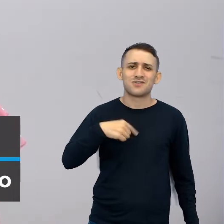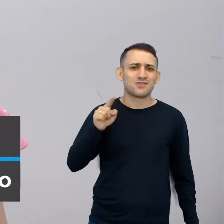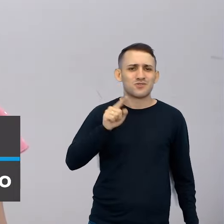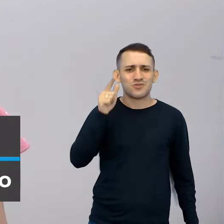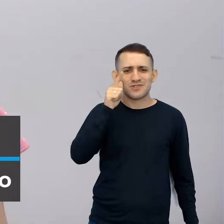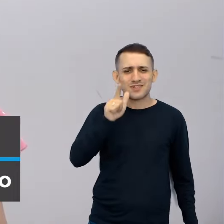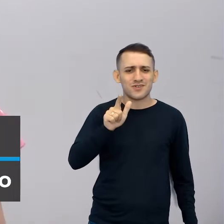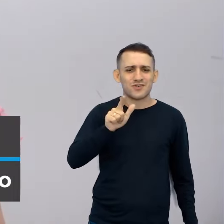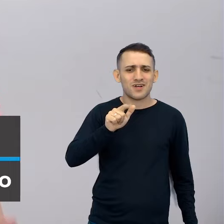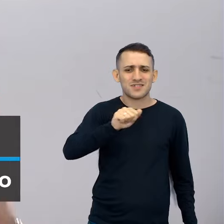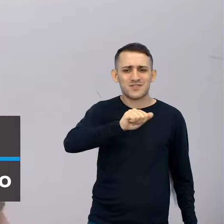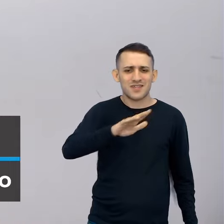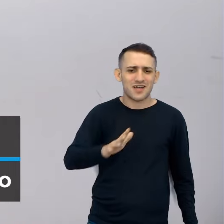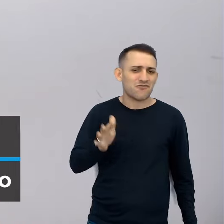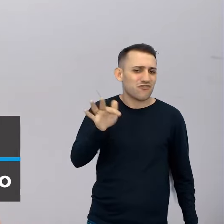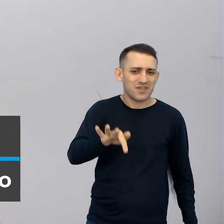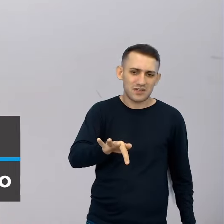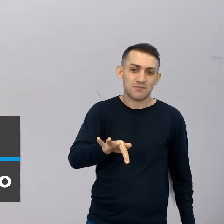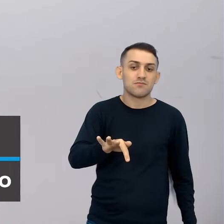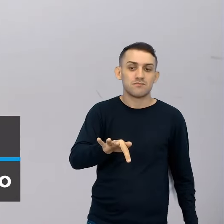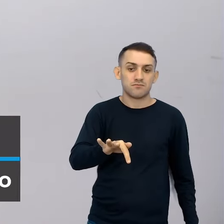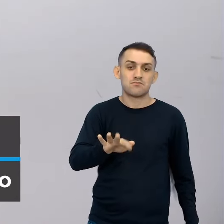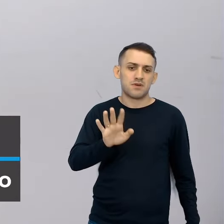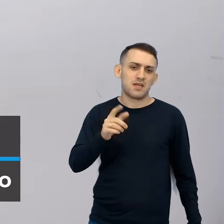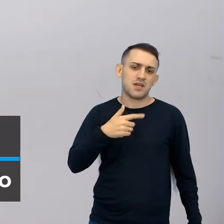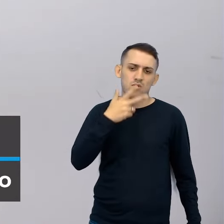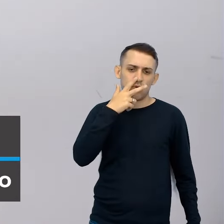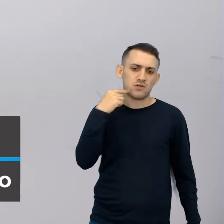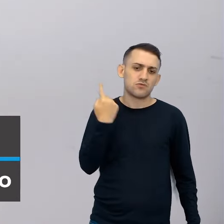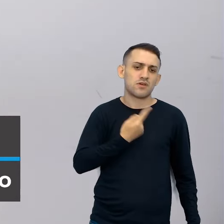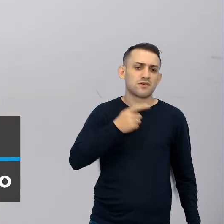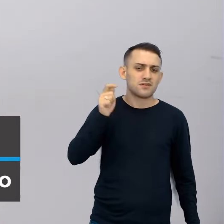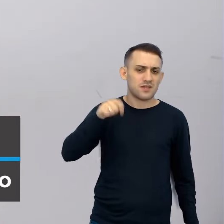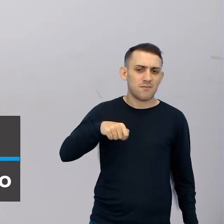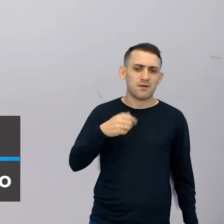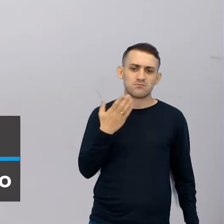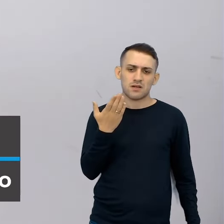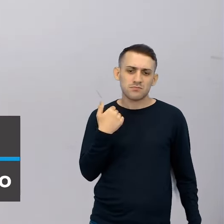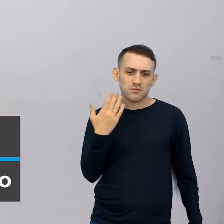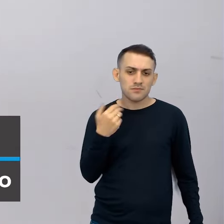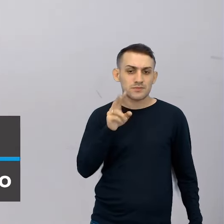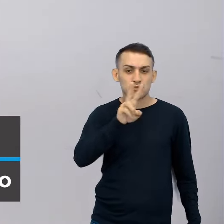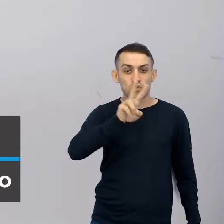terminar a atividade. E aí eu acho que cabe a gente conversar um pouquinho sobre isso, assim.